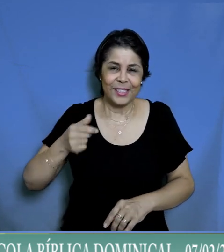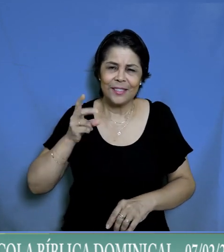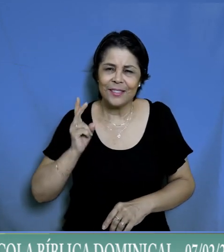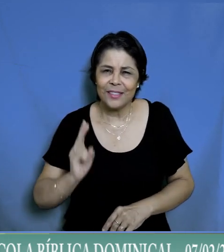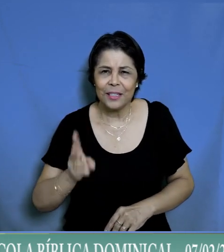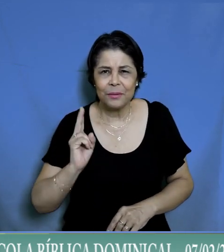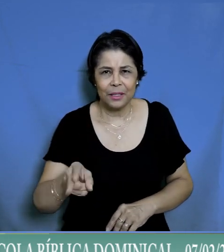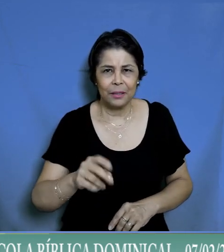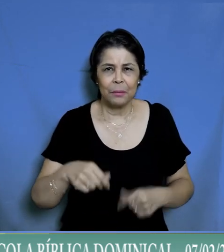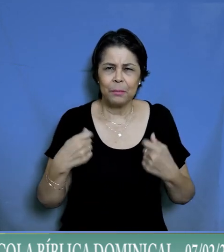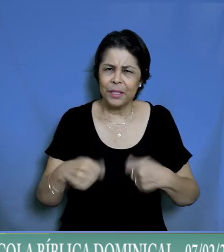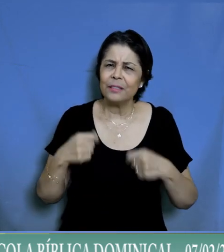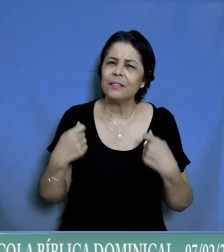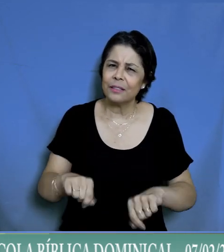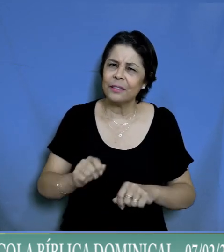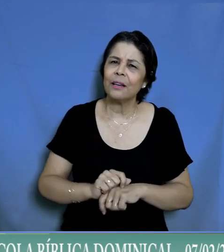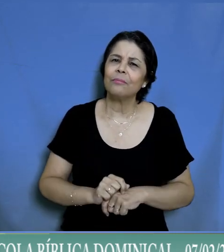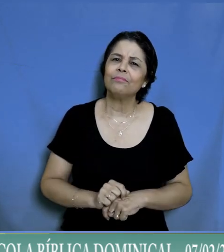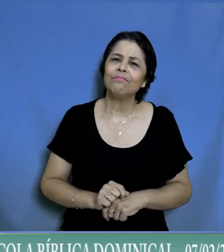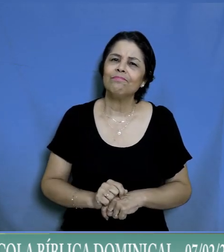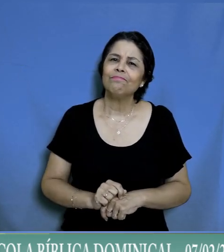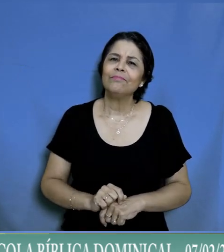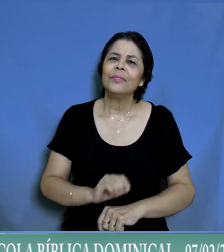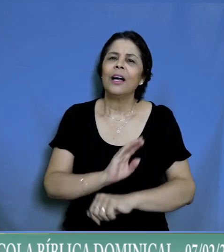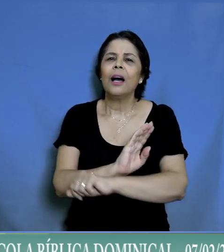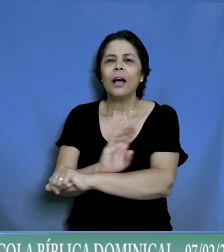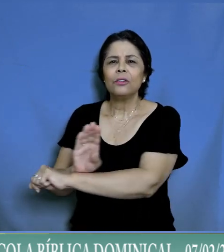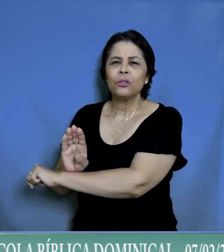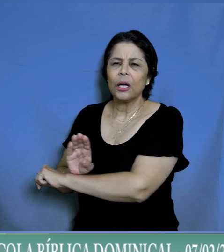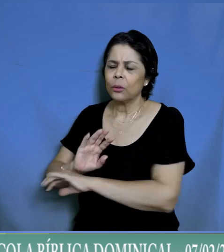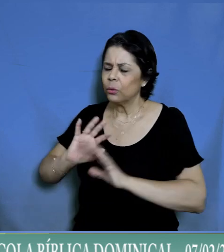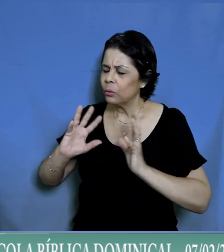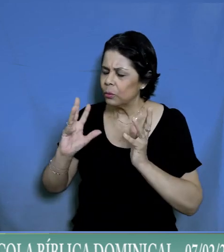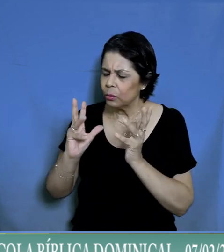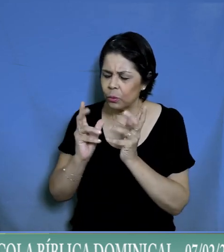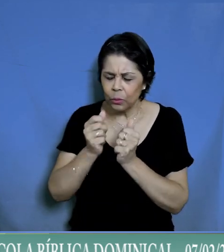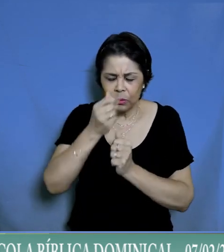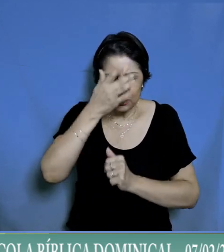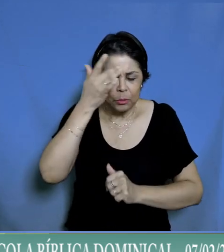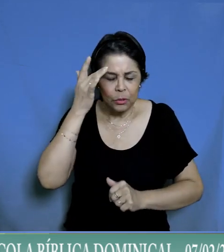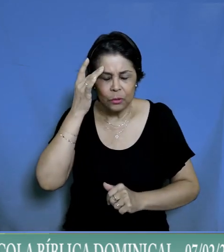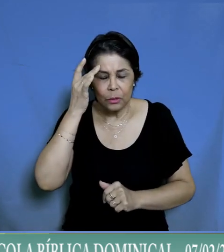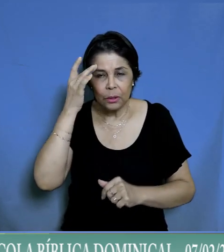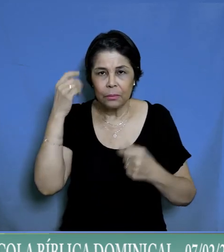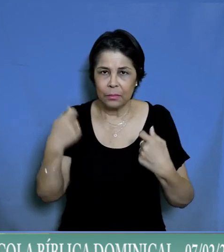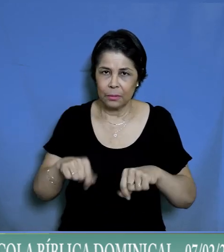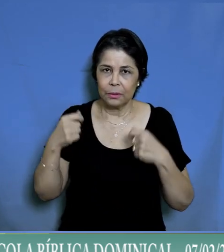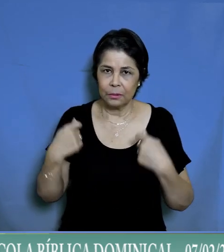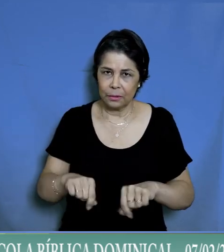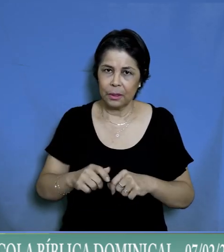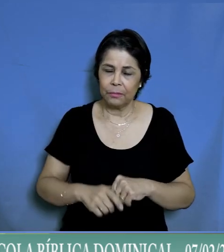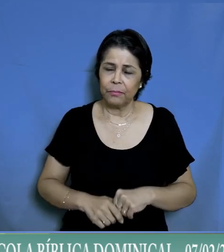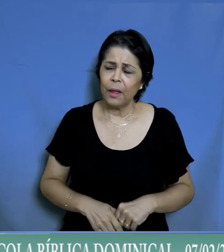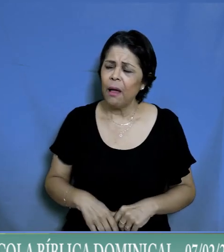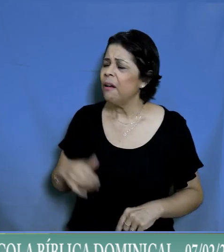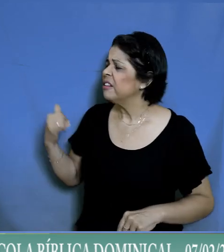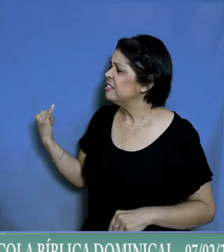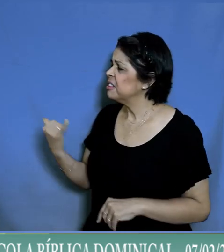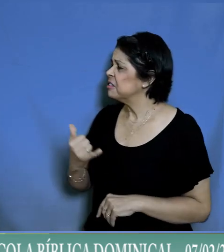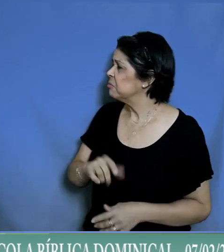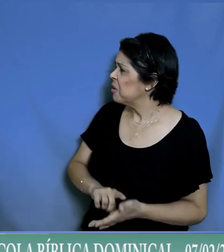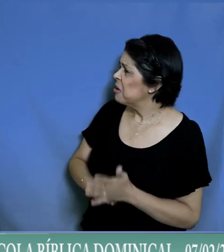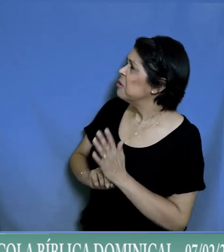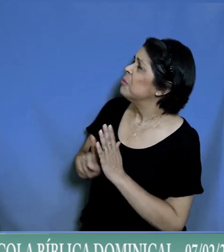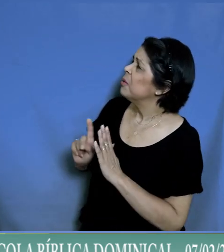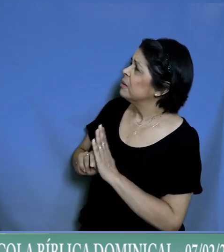pastor? Sim, você vai acudir o necessitado. Então, pastor, se eu ganho 10 reais, 9 eu dou para a pobreza, dou para a igreja e ficar